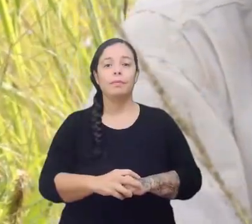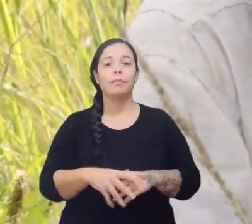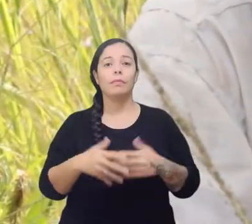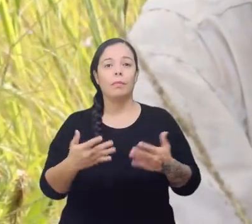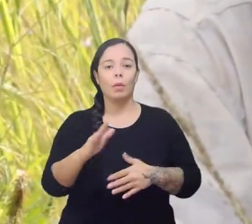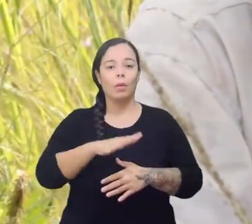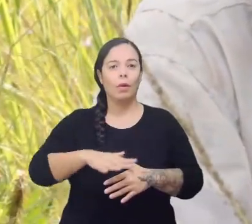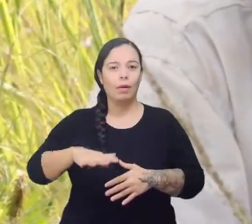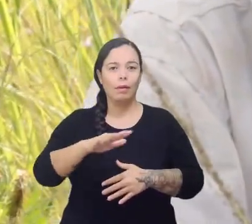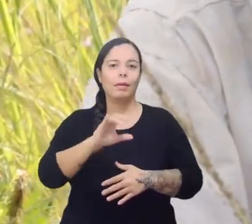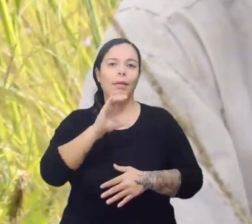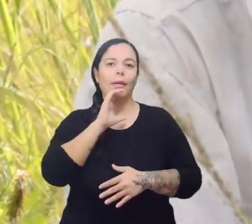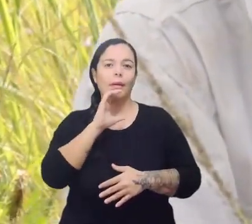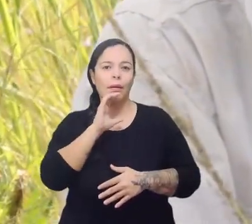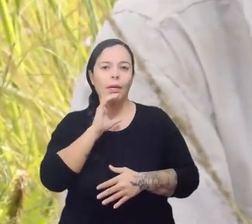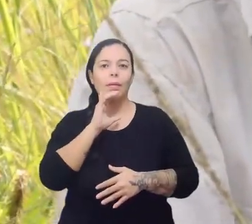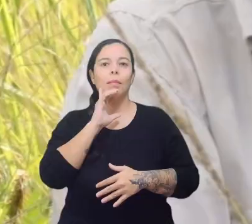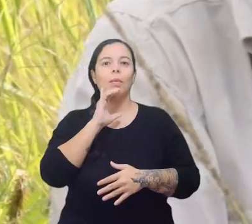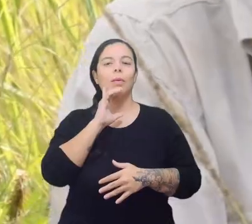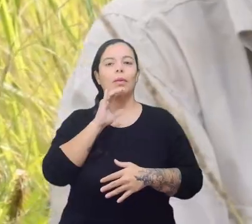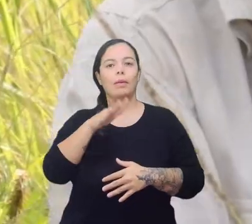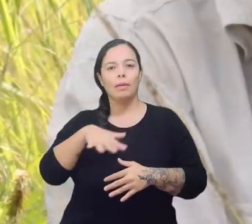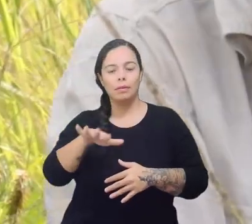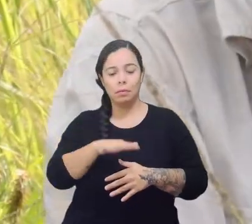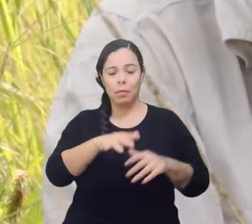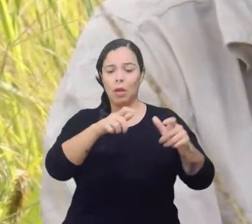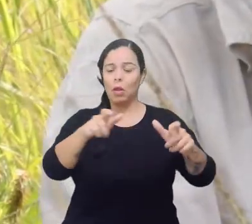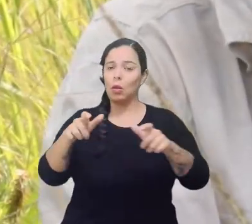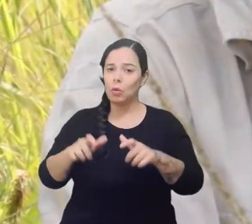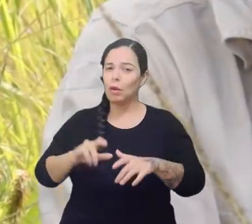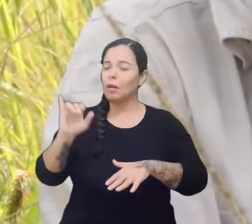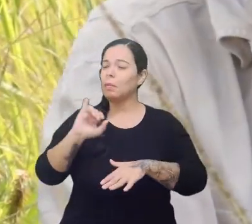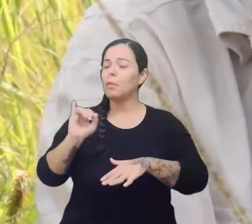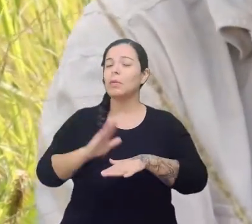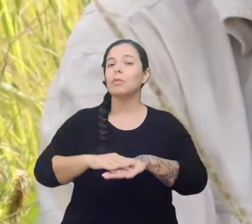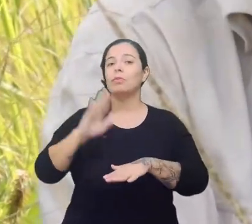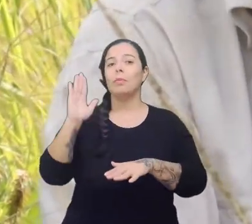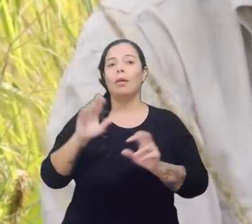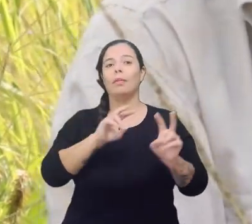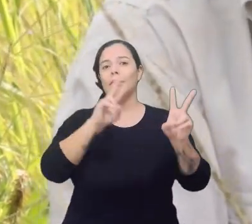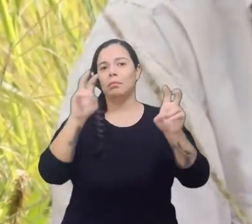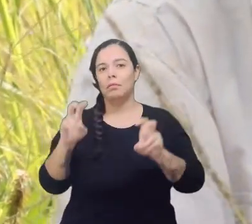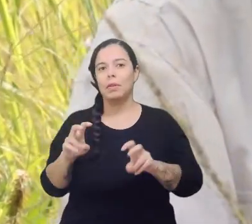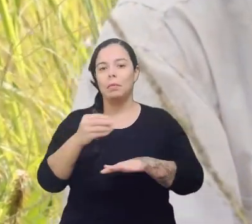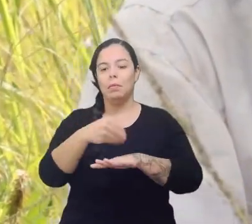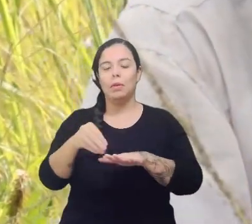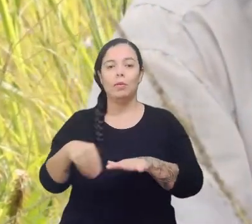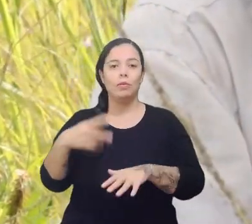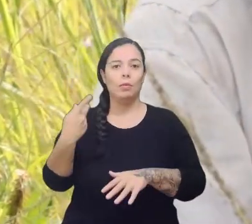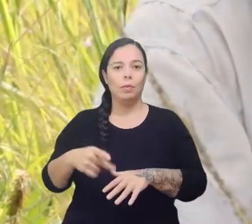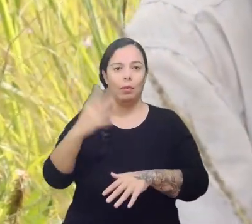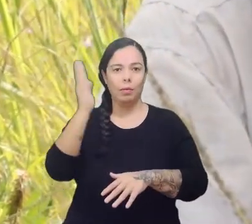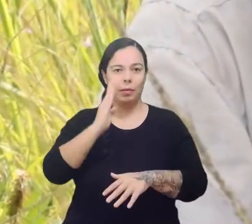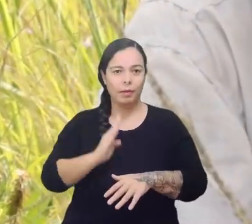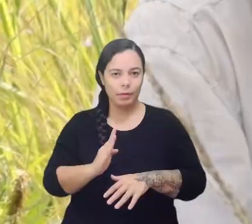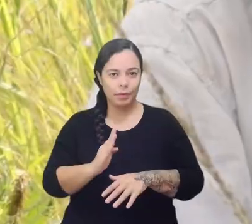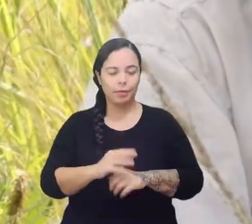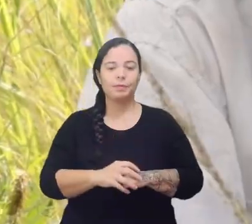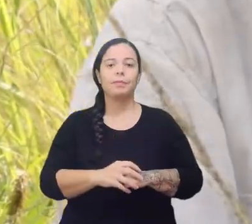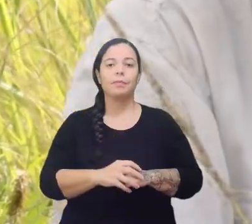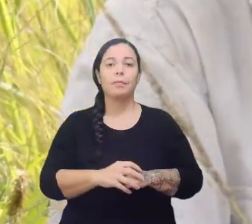mais importantes em termos de arqueologia do Brasil, né? As pesquisas arqueológicas começaram